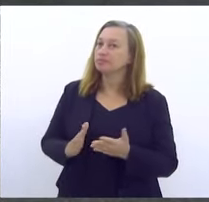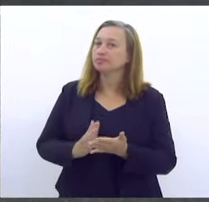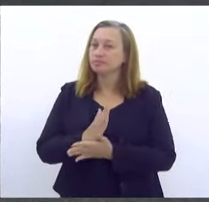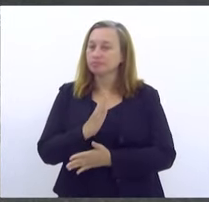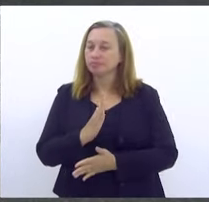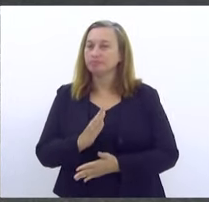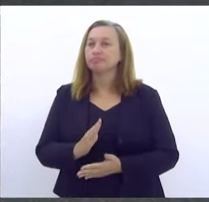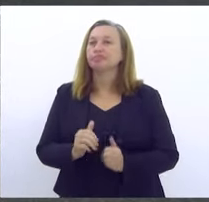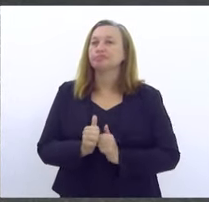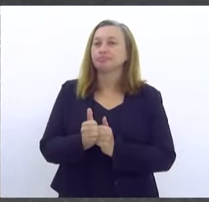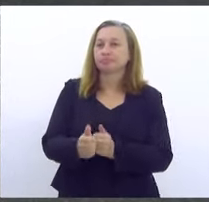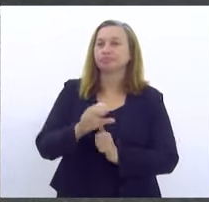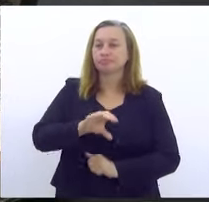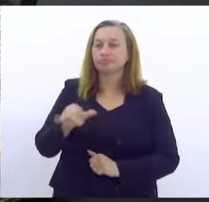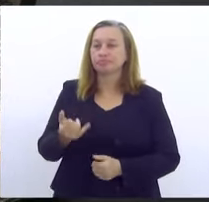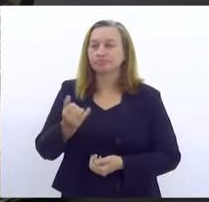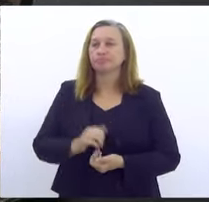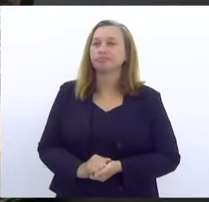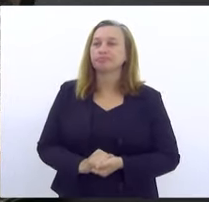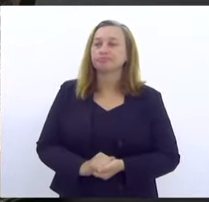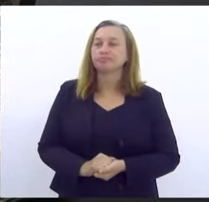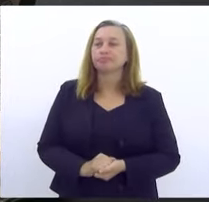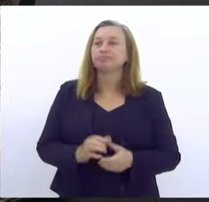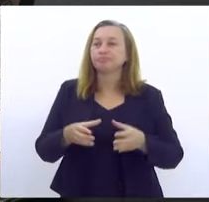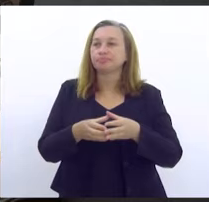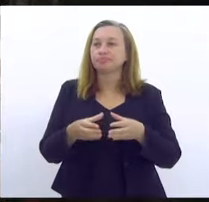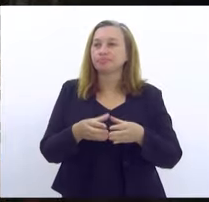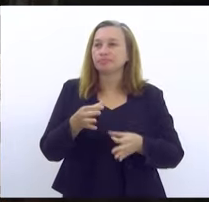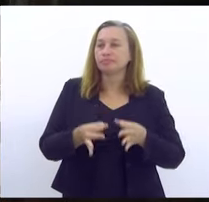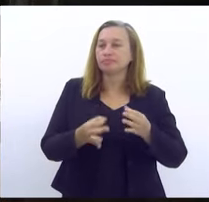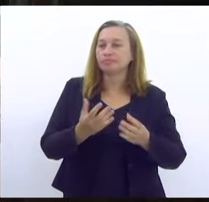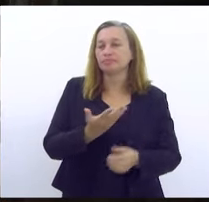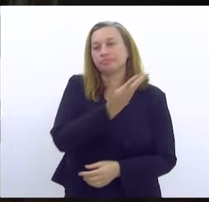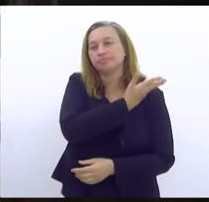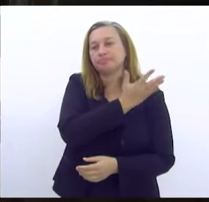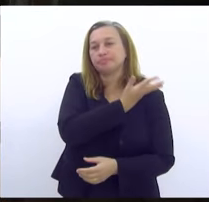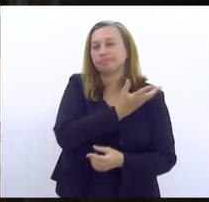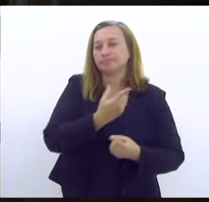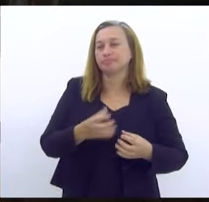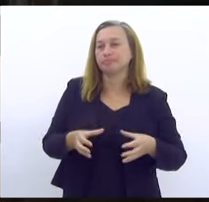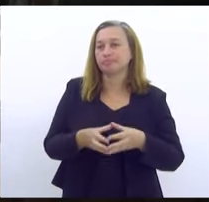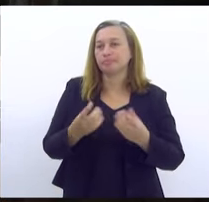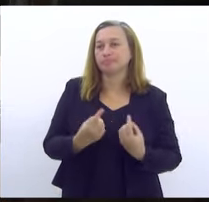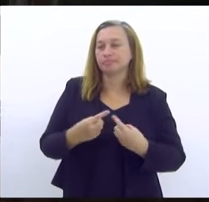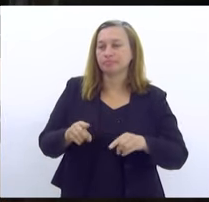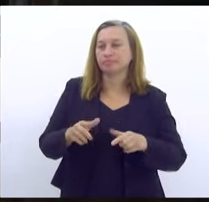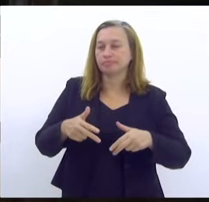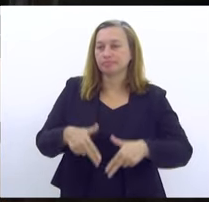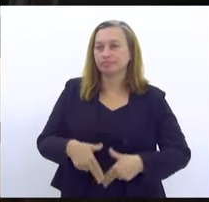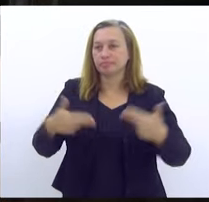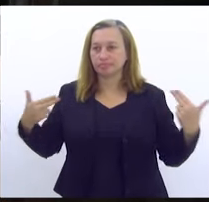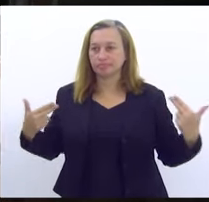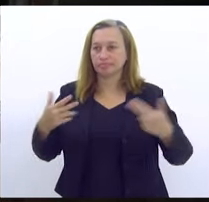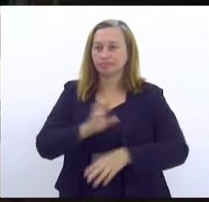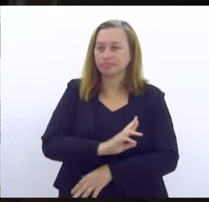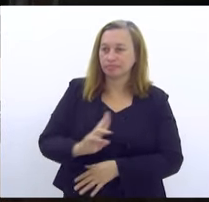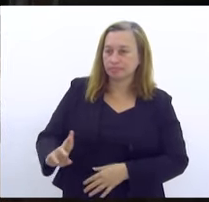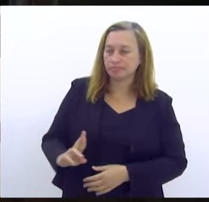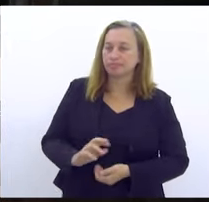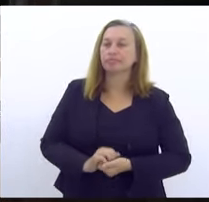com parecer da CCJ. Pela Comissão de Combate às Discriminações e Preconceito de Raça, Cor, Etnia, Religião e Procedência